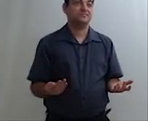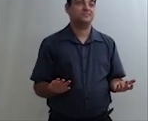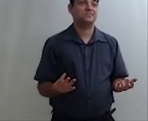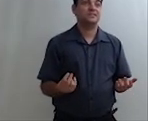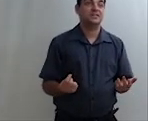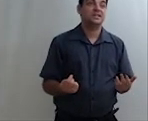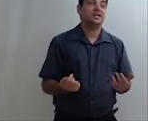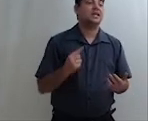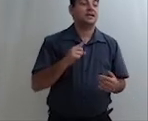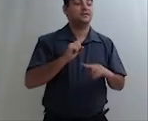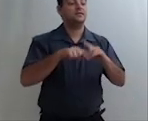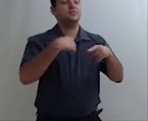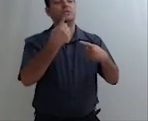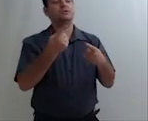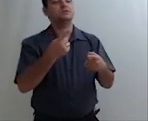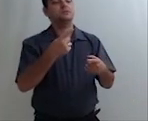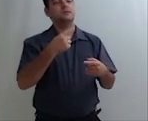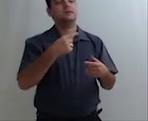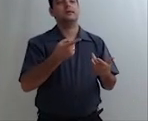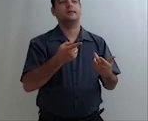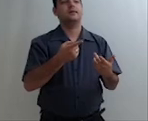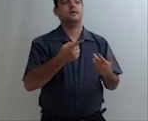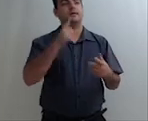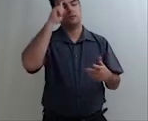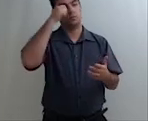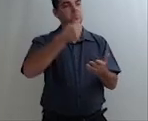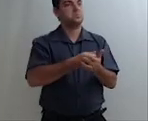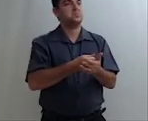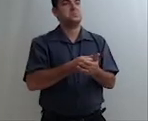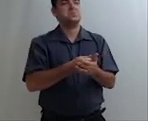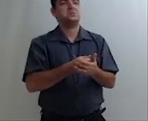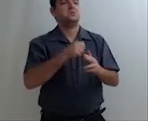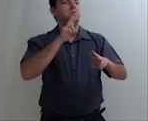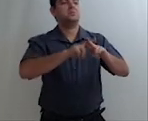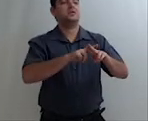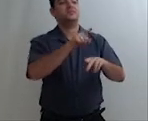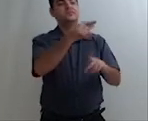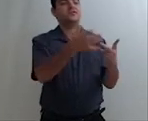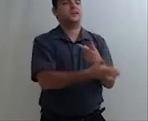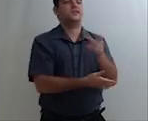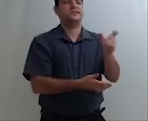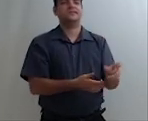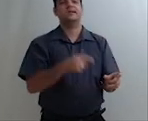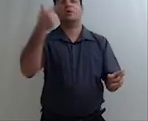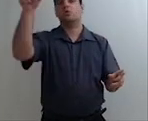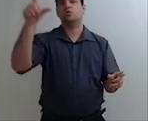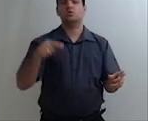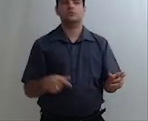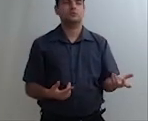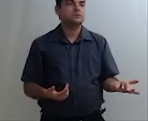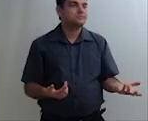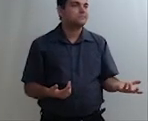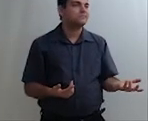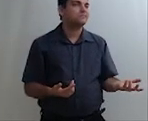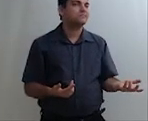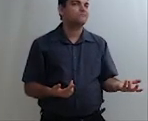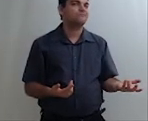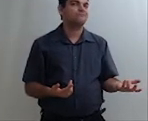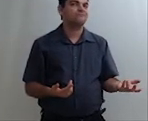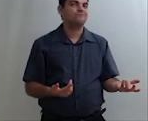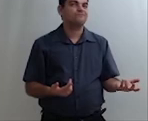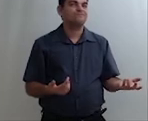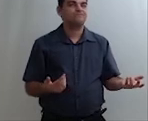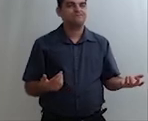julgamentos equivocados julgamentos que possam eh significar terminar em em Justiça inaceitável